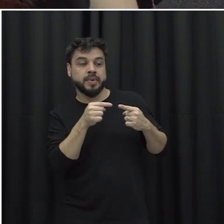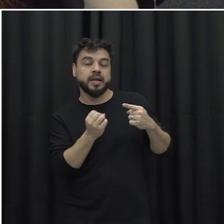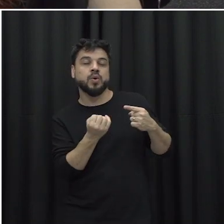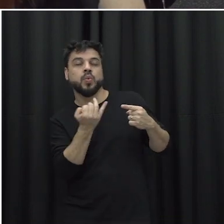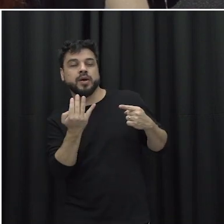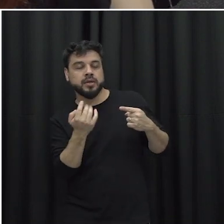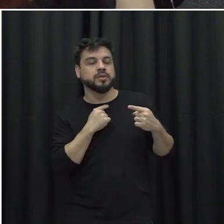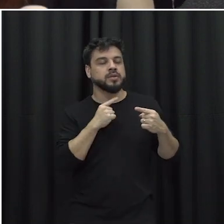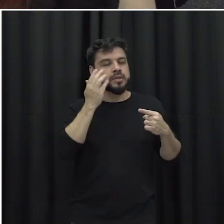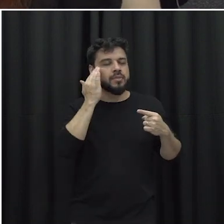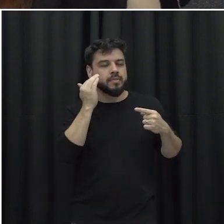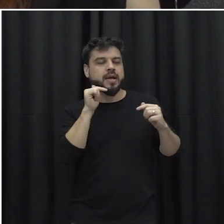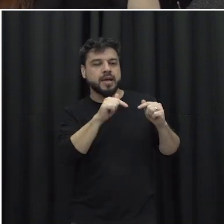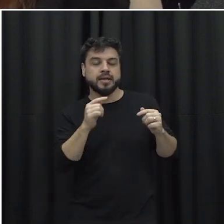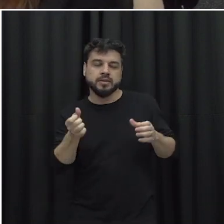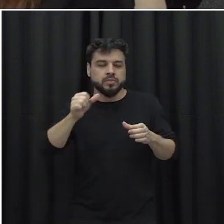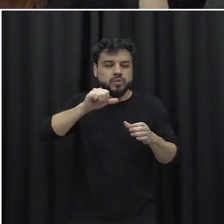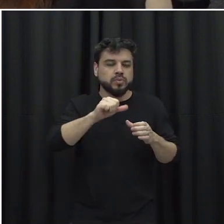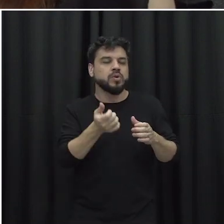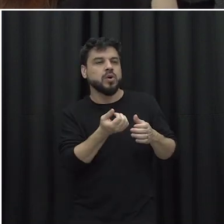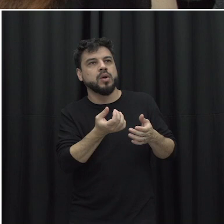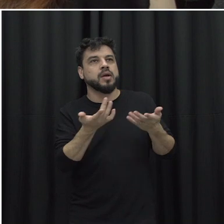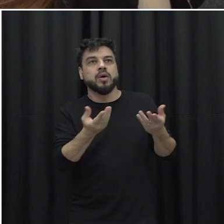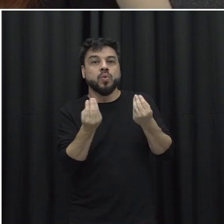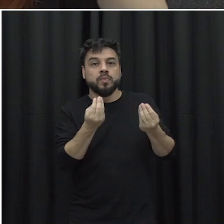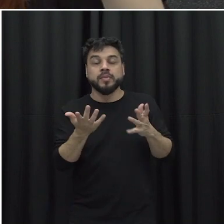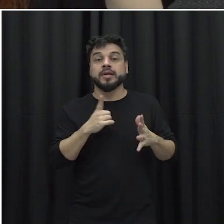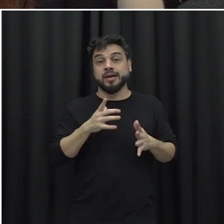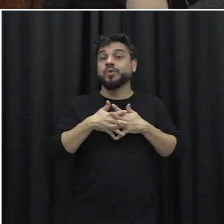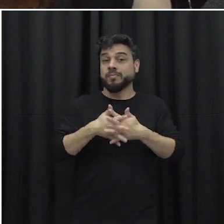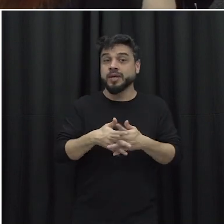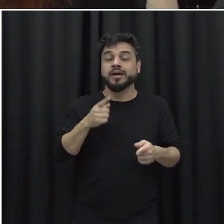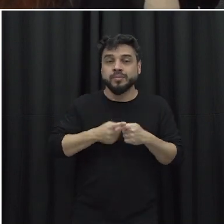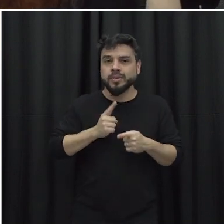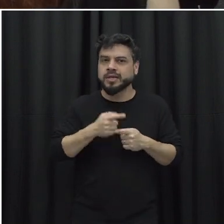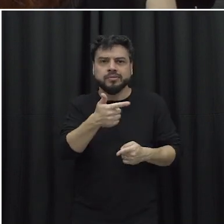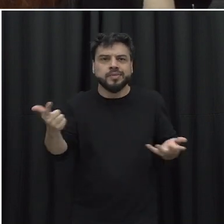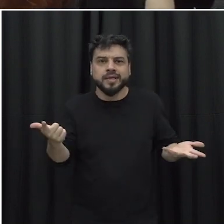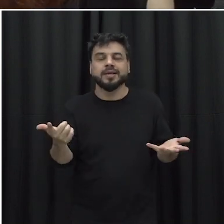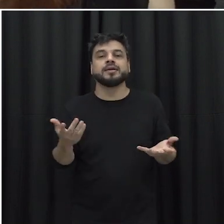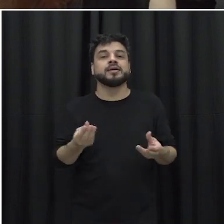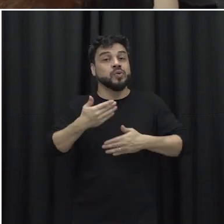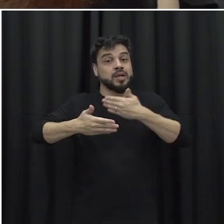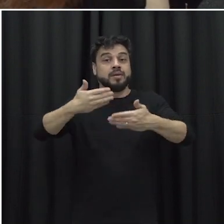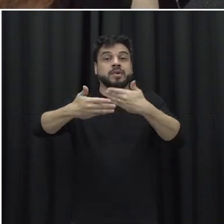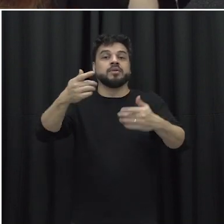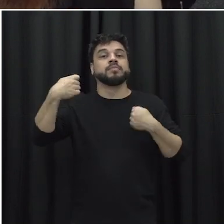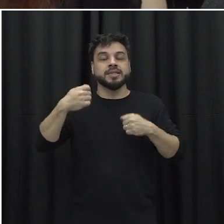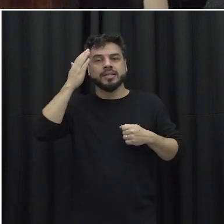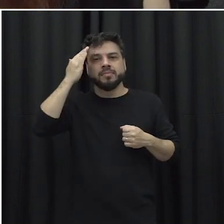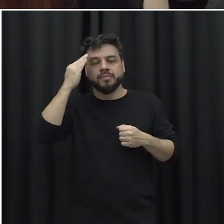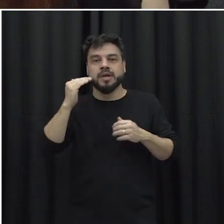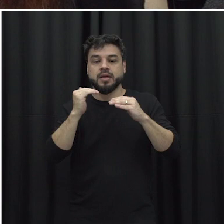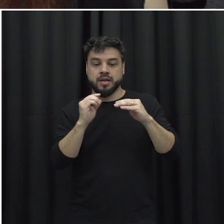tal forma. Isso é muito complicado, porque você, basicamente no tratamento, você vai trabalhar começando, escalonando essas doses